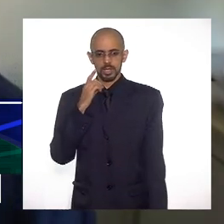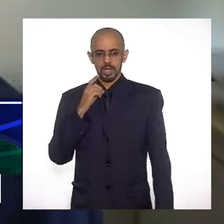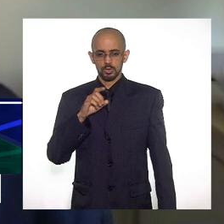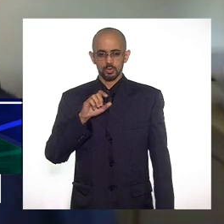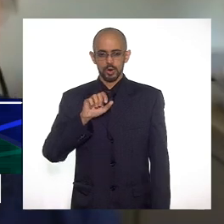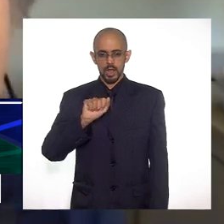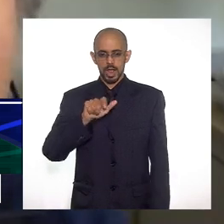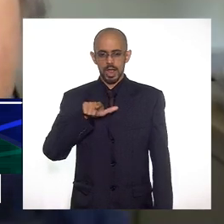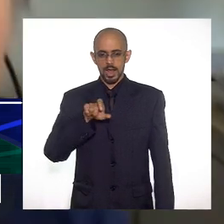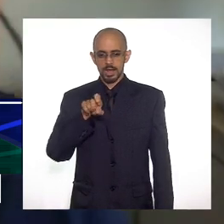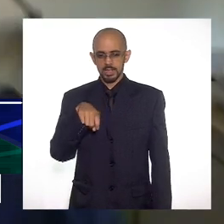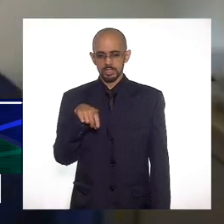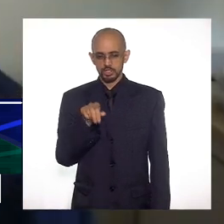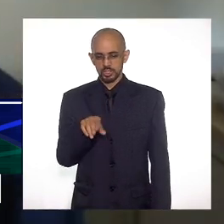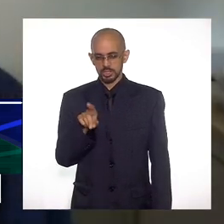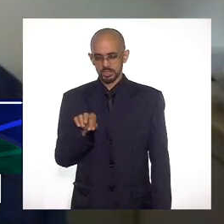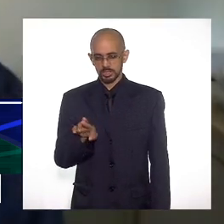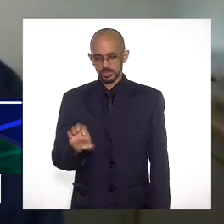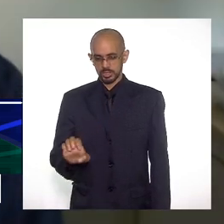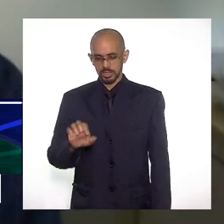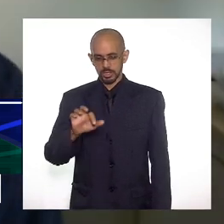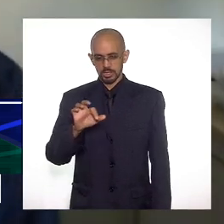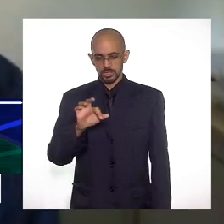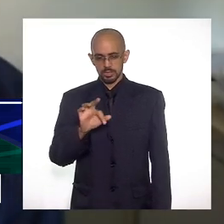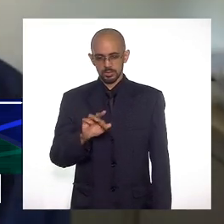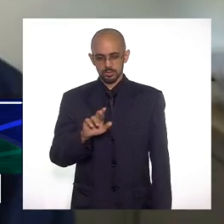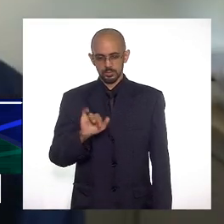Alexandre Freitas